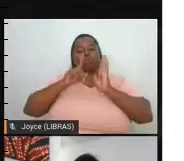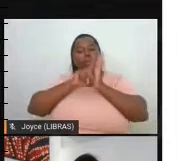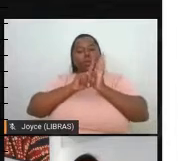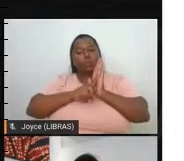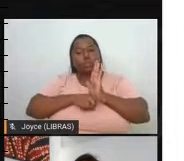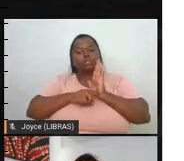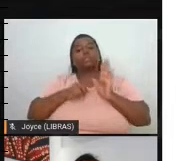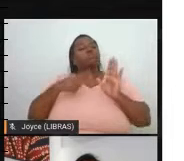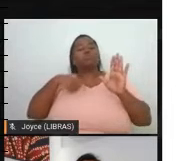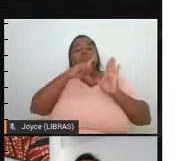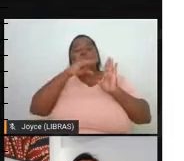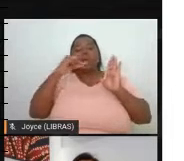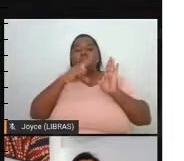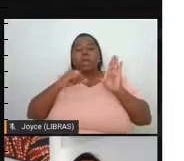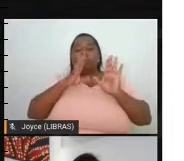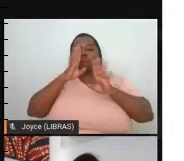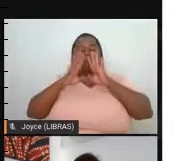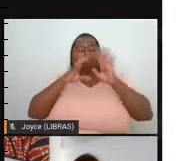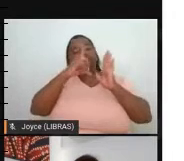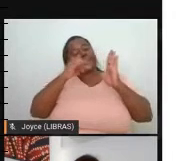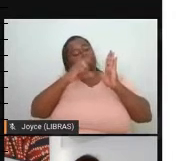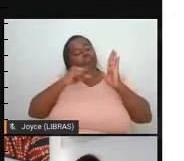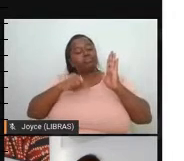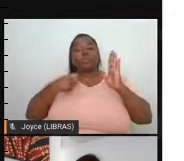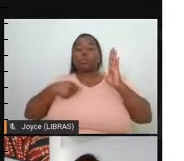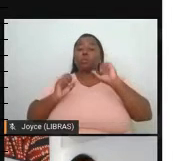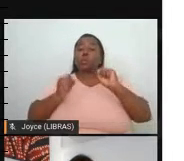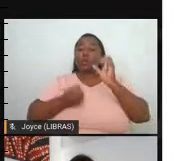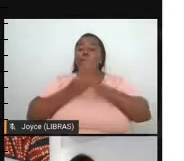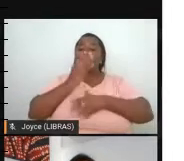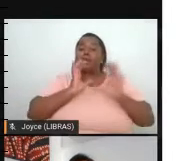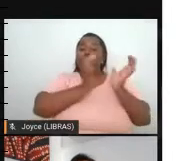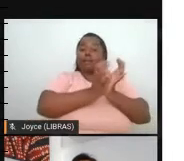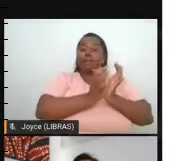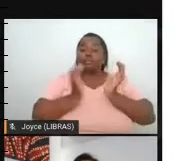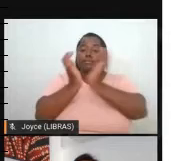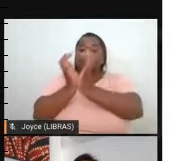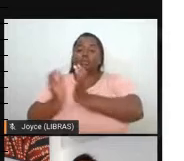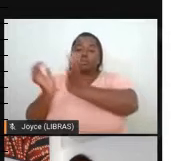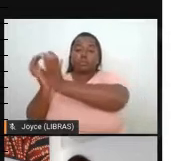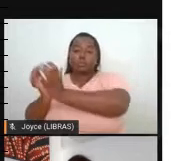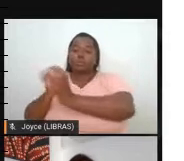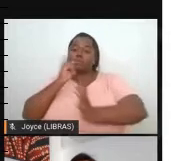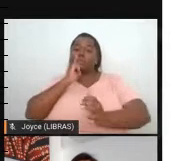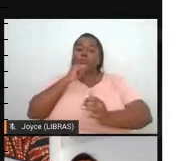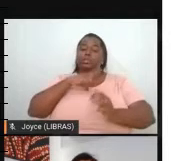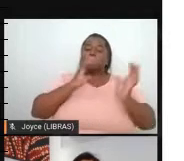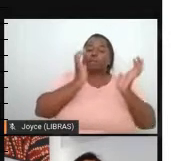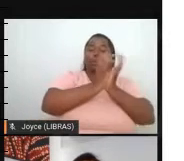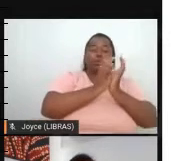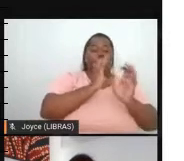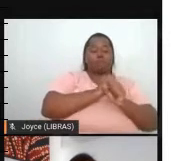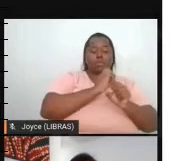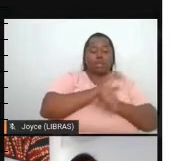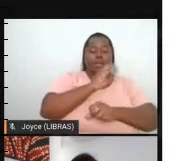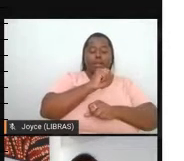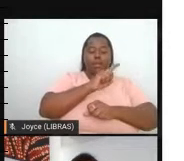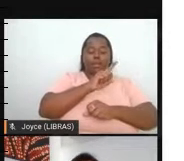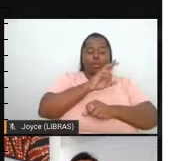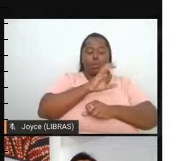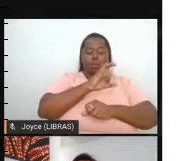eu separo essas questões por categoria. Então, essa questão vai ser uma categoria. Então, por exemplo, cálculo da curva da